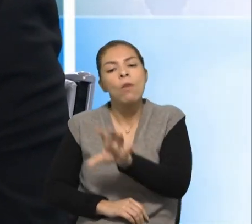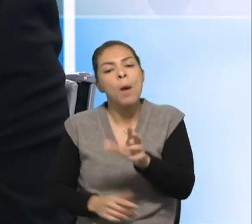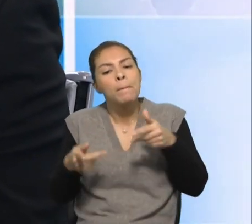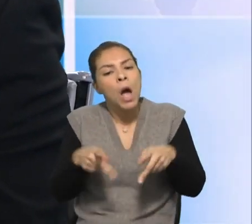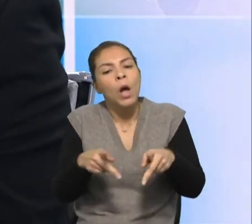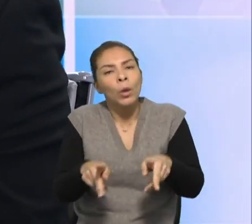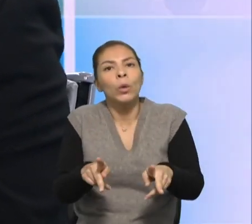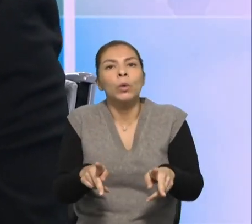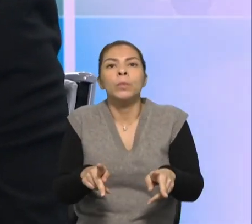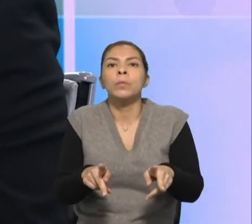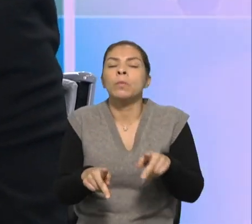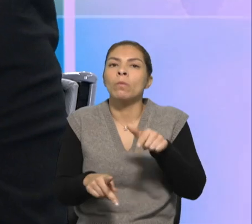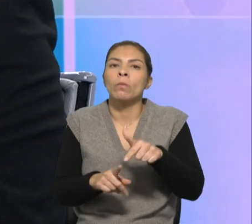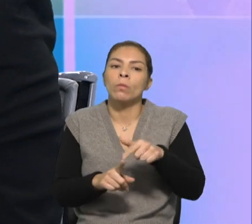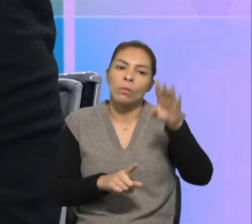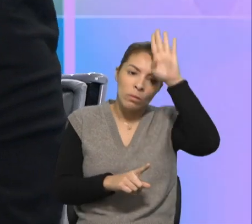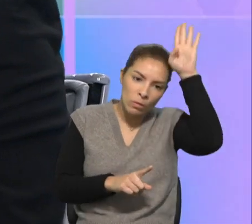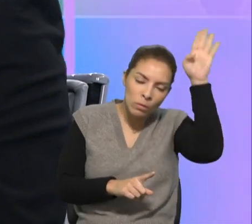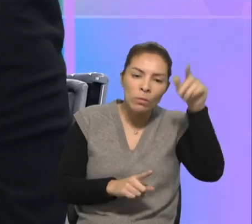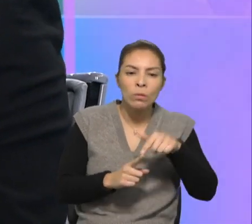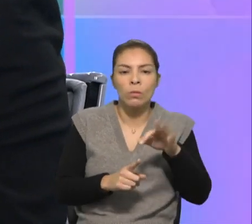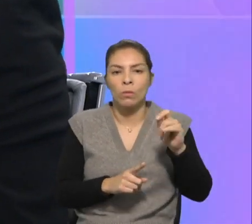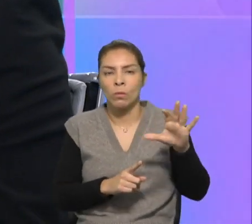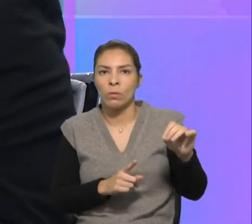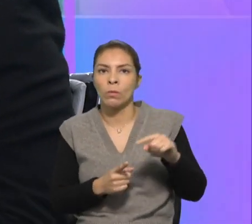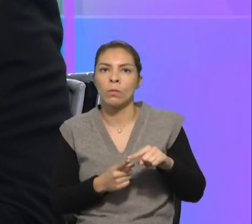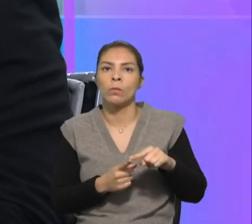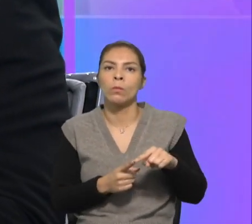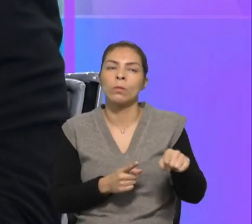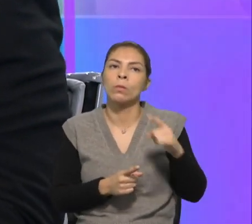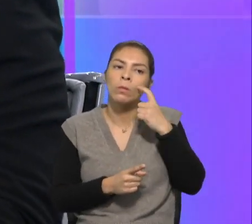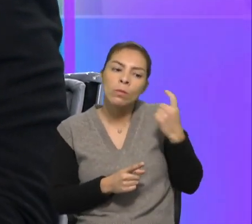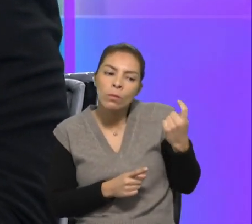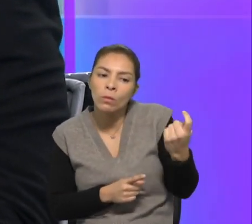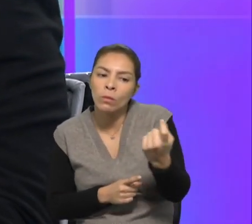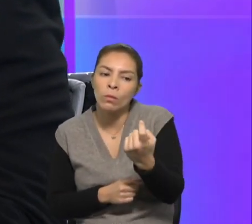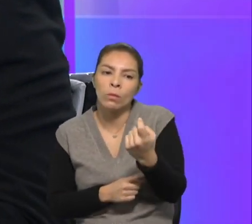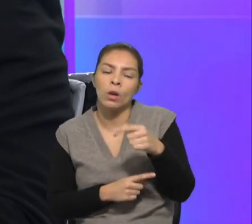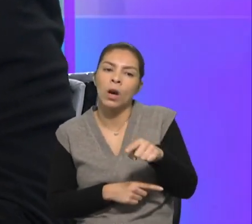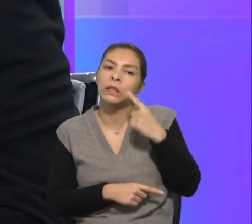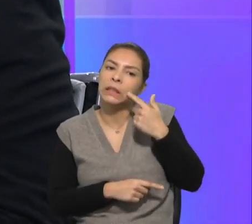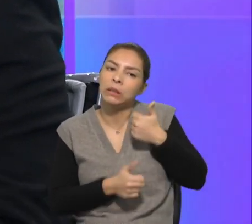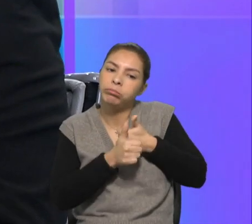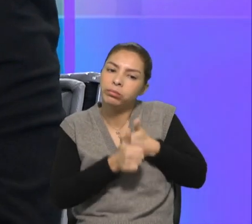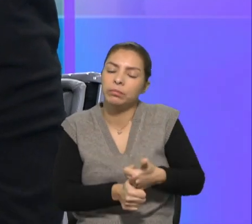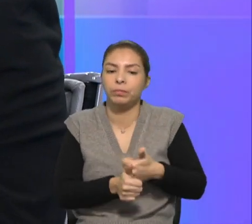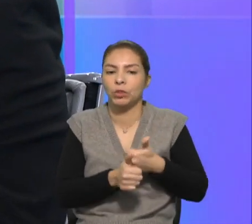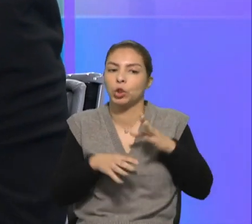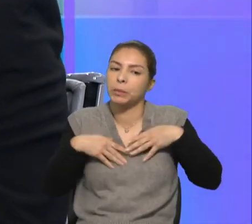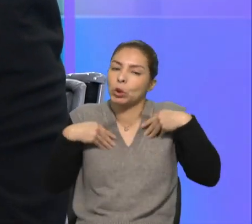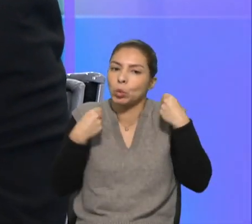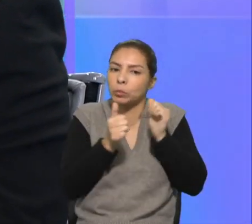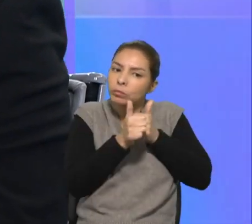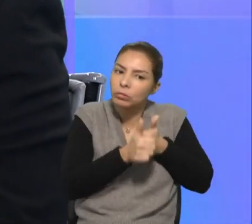não é novo, mas o Papa Francisco e o Sínodo relançou e que procura que nós escutemos outros e o Espírito para